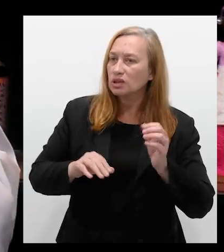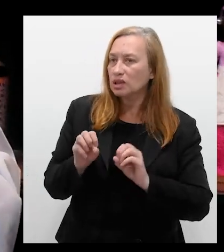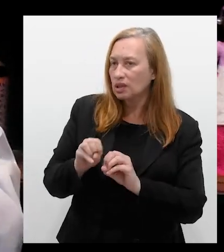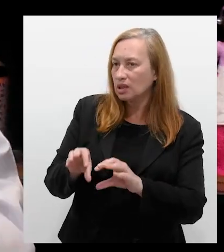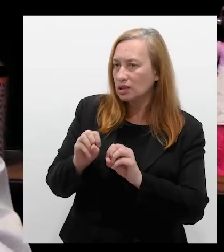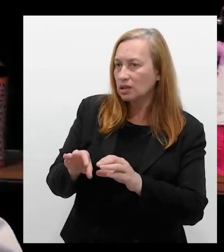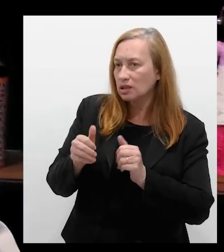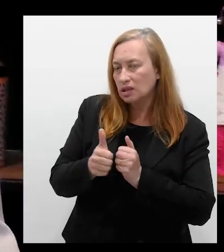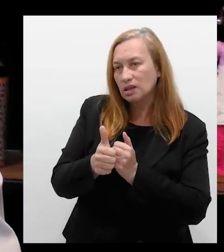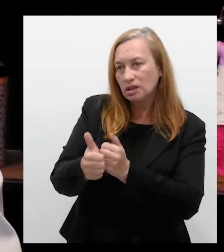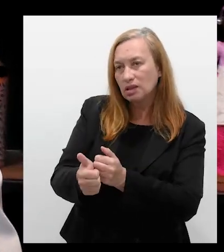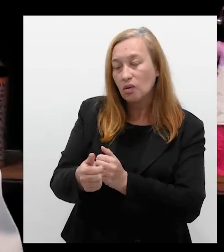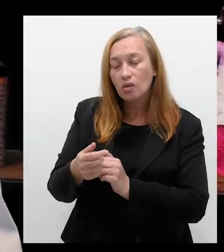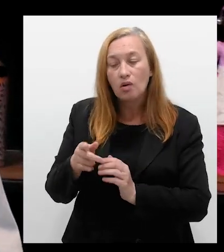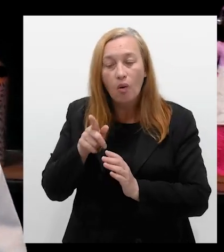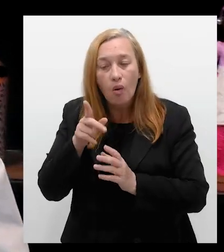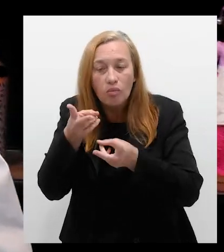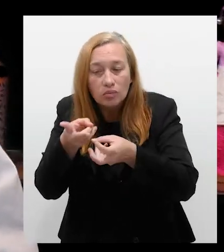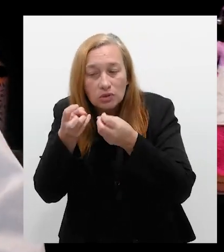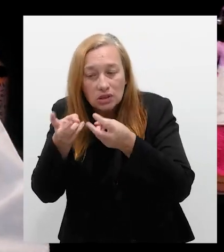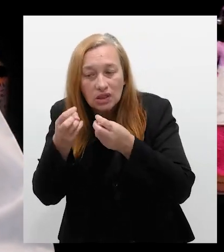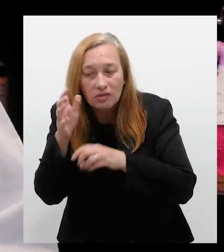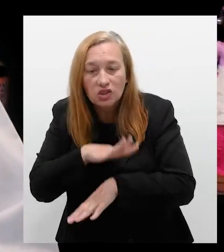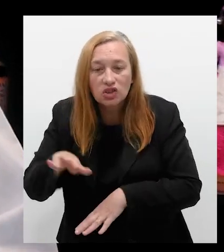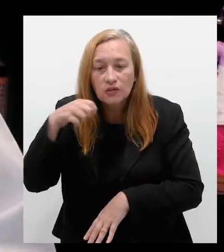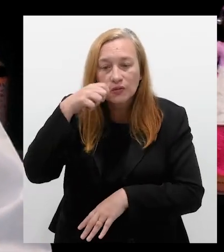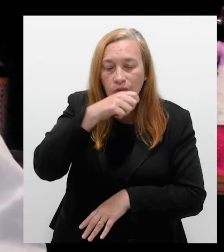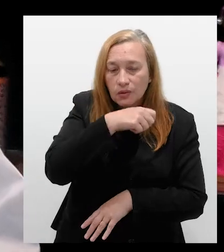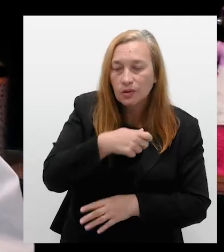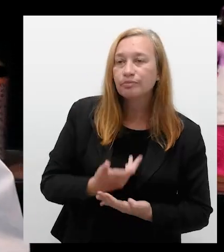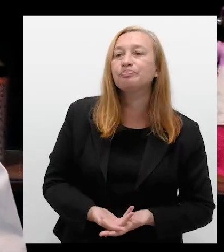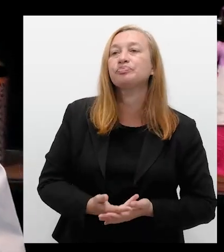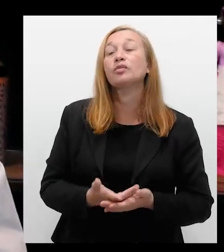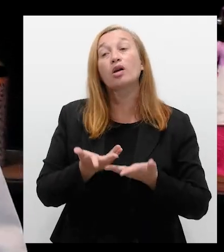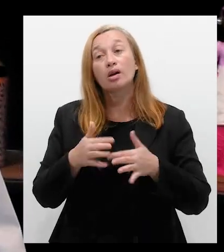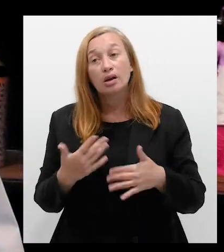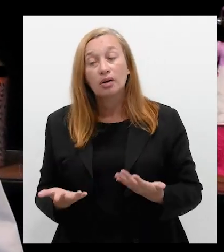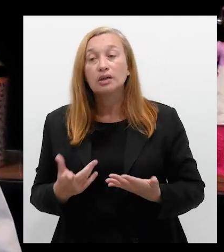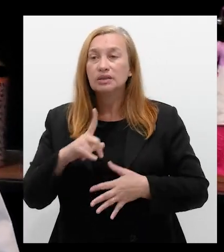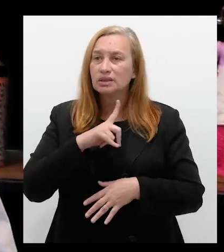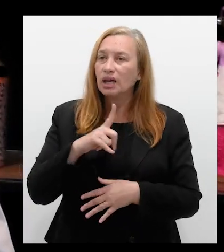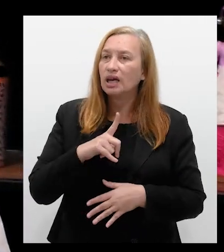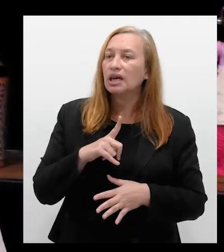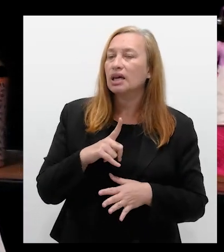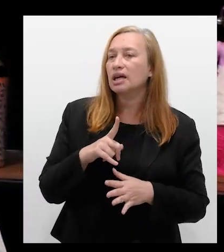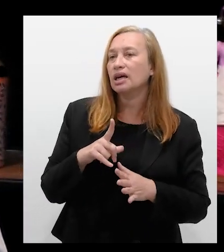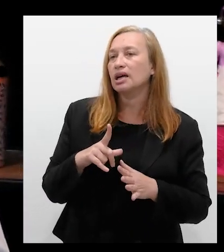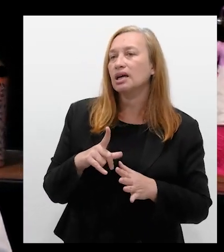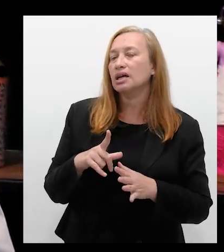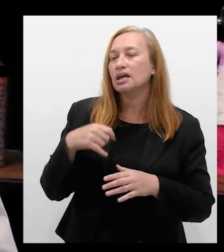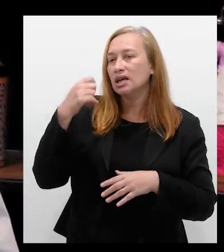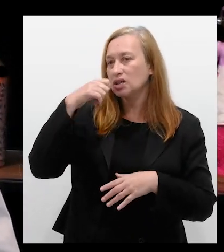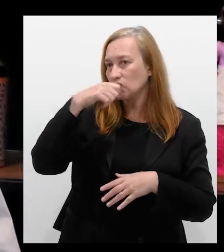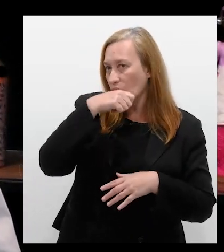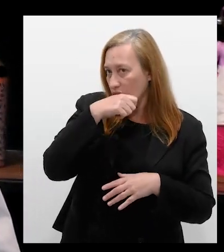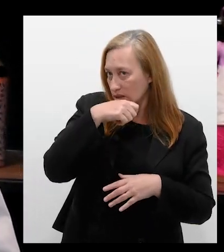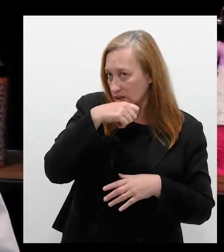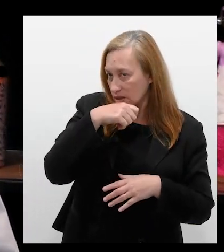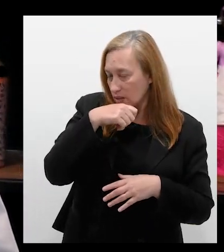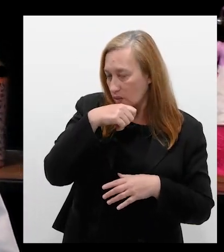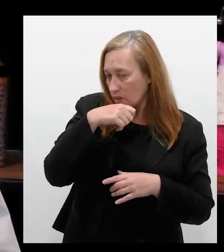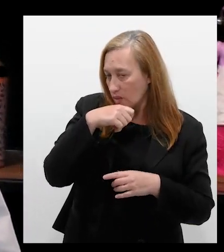instruem, auxiliam e supervisionam essas crianças fazendo a higiene bucal. Ou seja, existe esse termo de